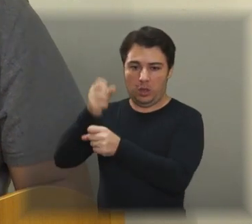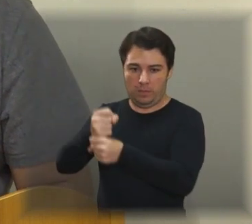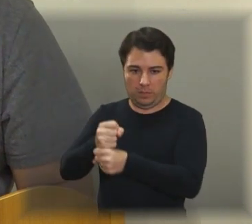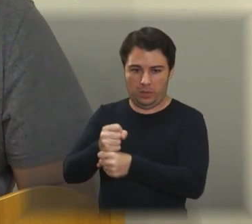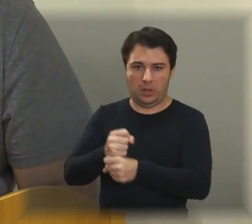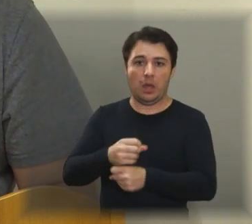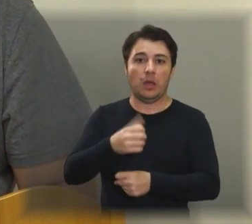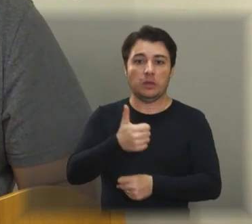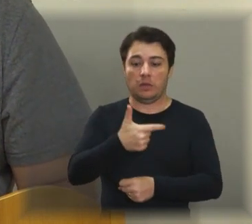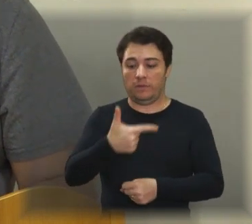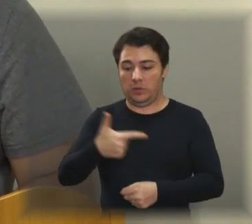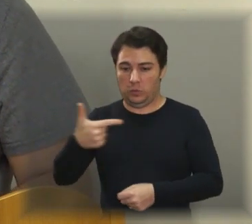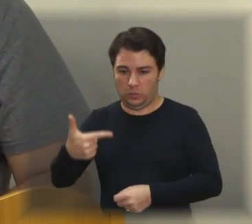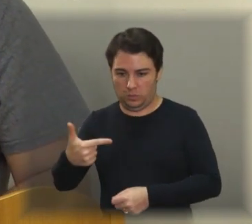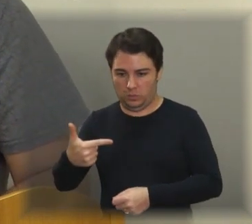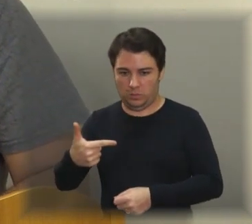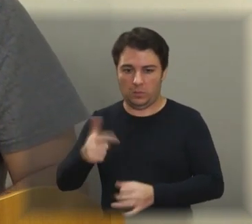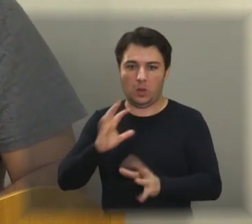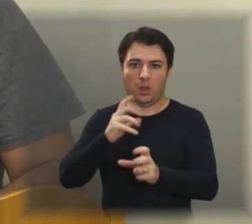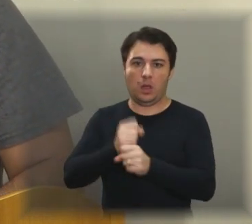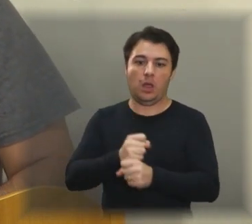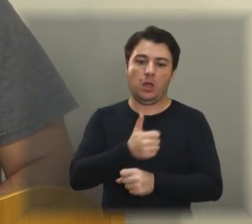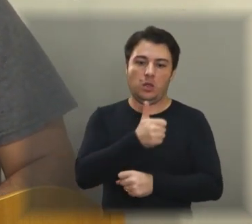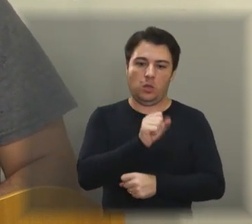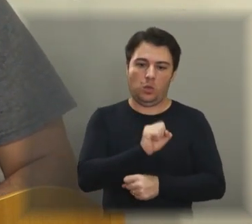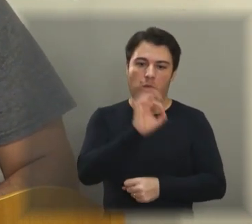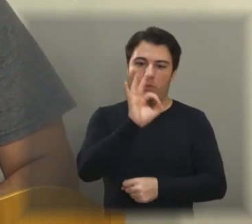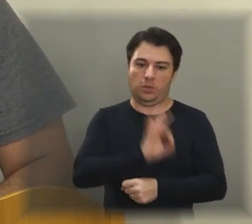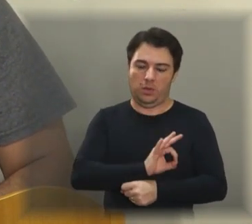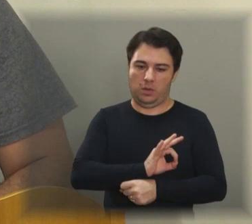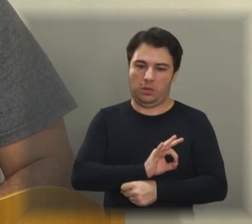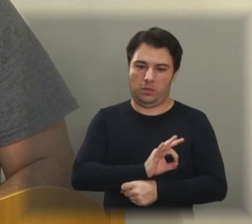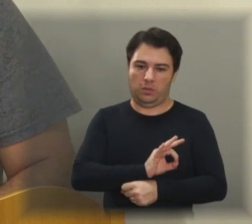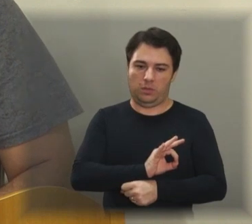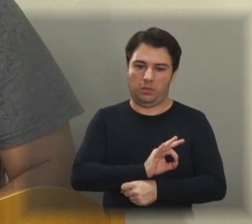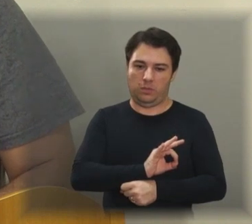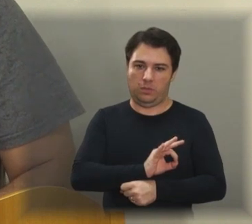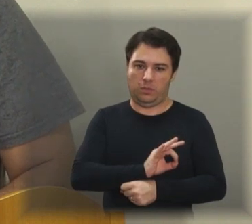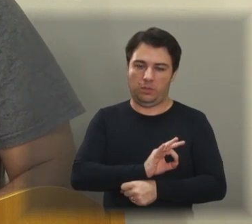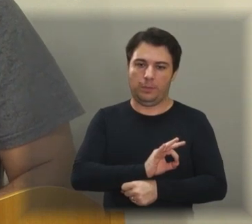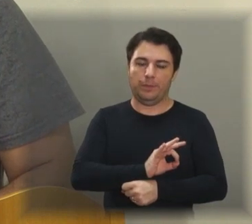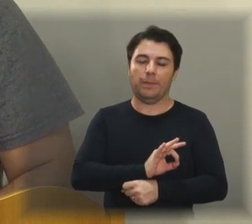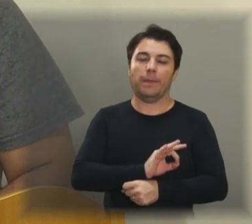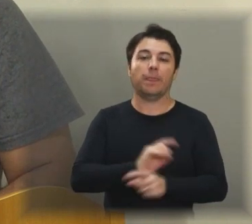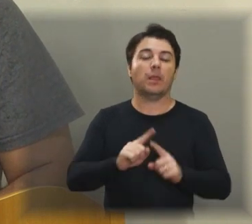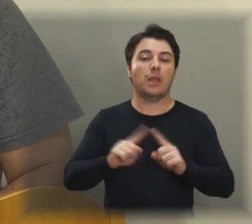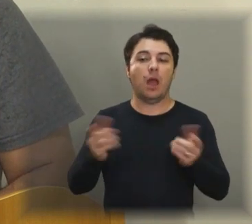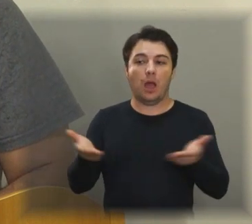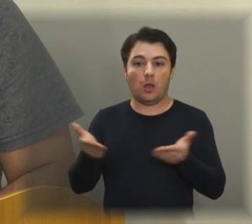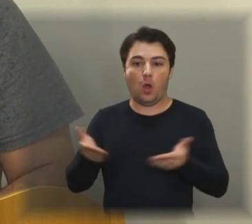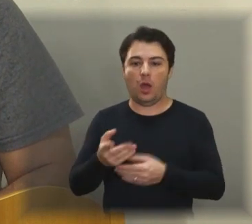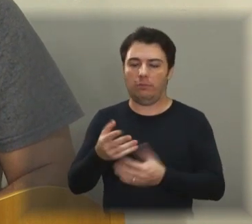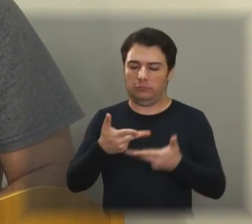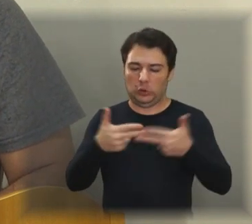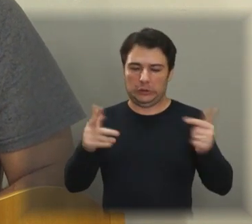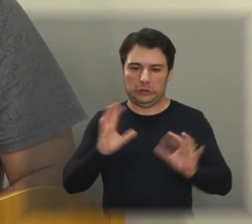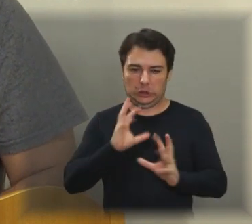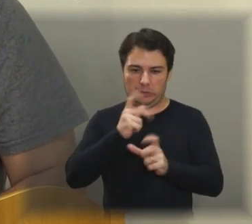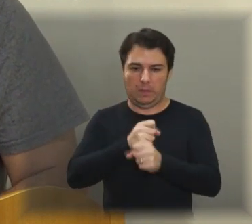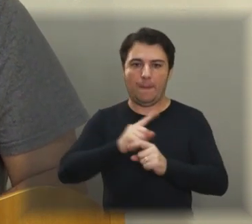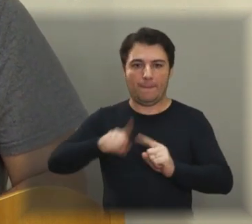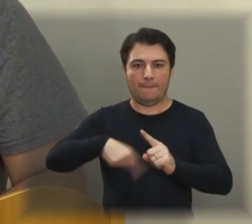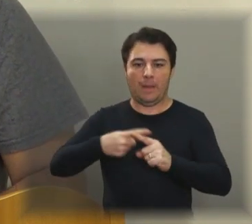computados 122 tá um total de dezoito por cento das ocorrências sombra nas ocorrências com